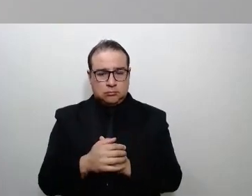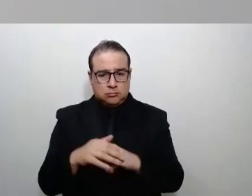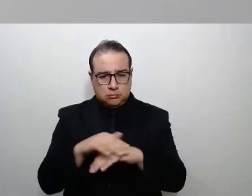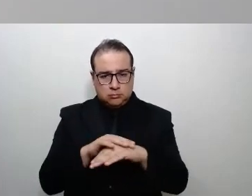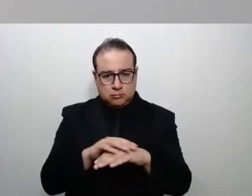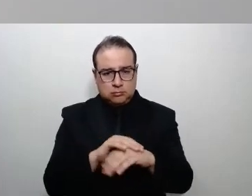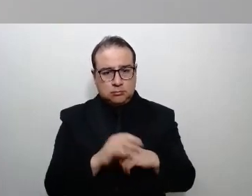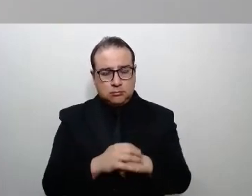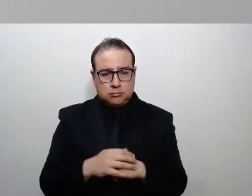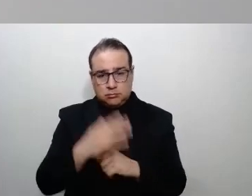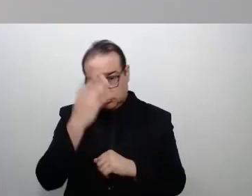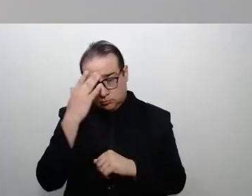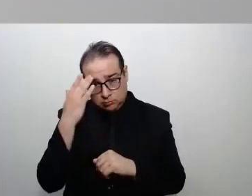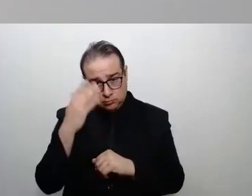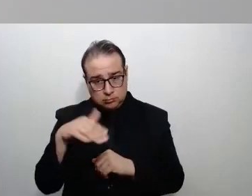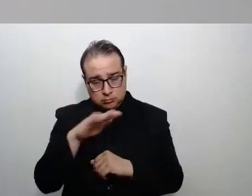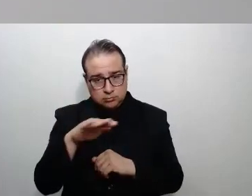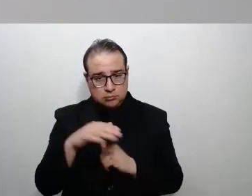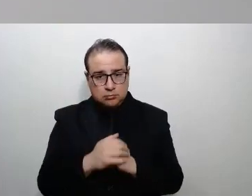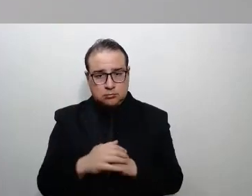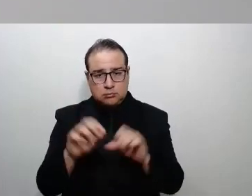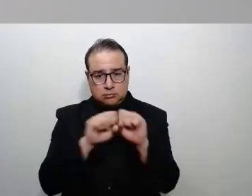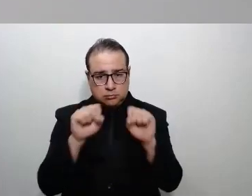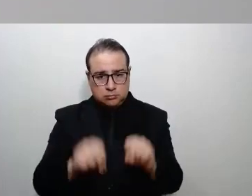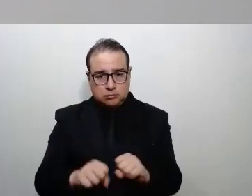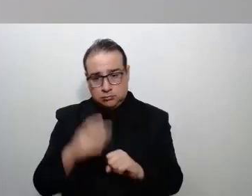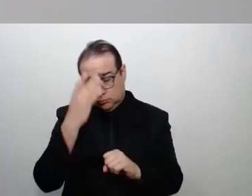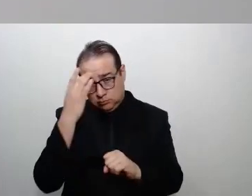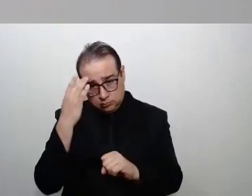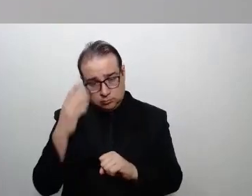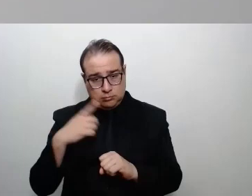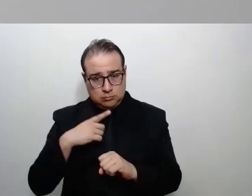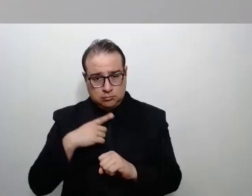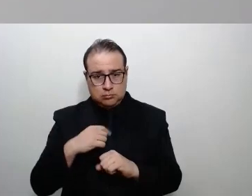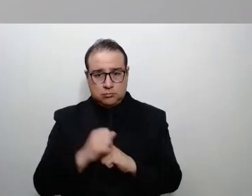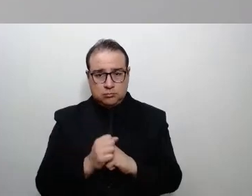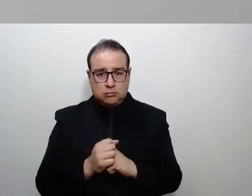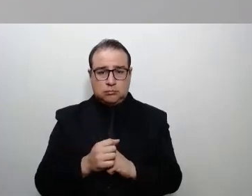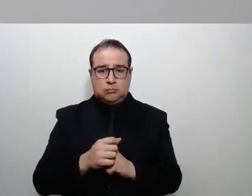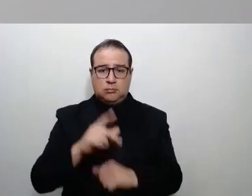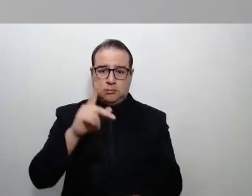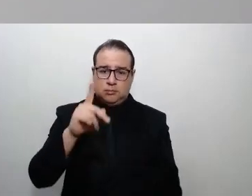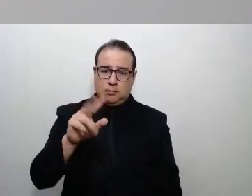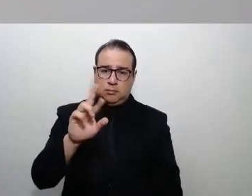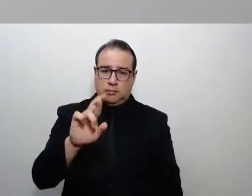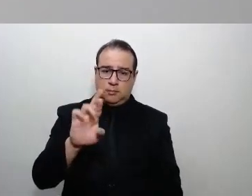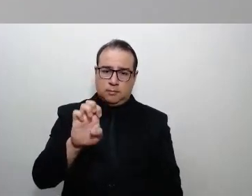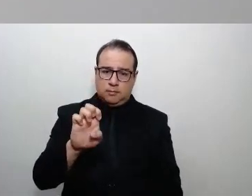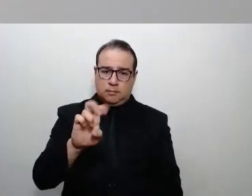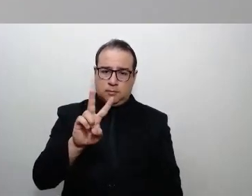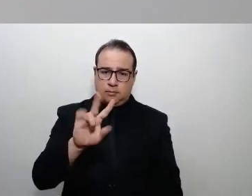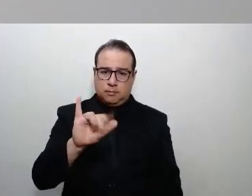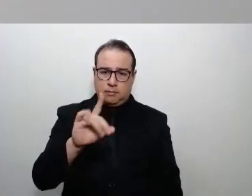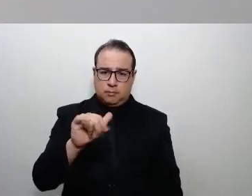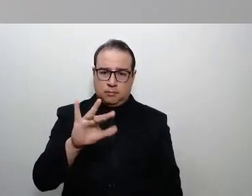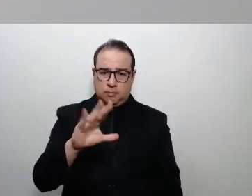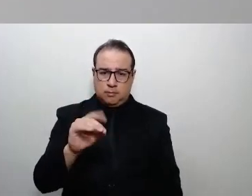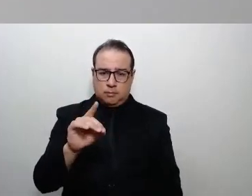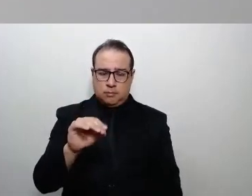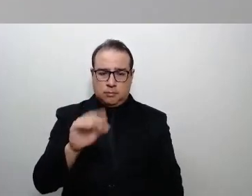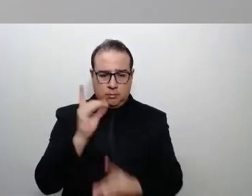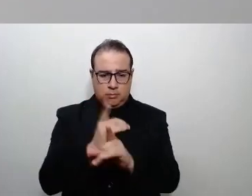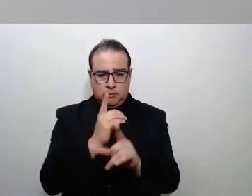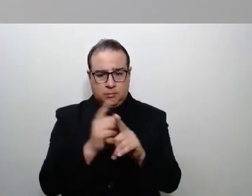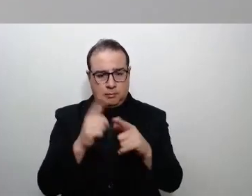com o pessoal do sistema previdenciário para justamente ver se a gente encontra uma fórmula